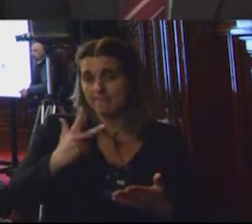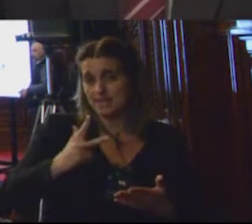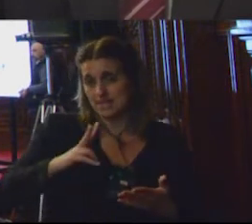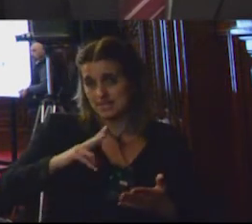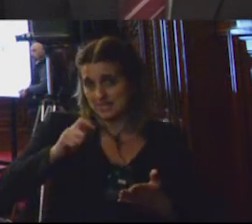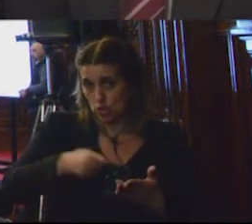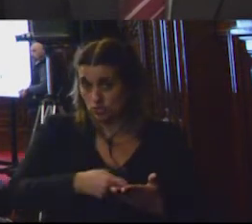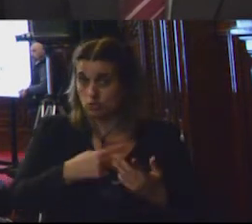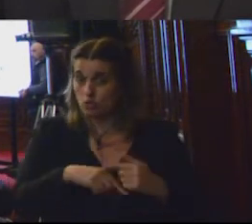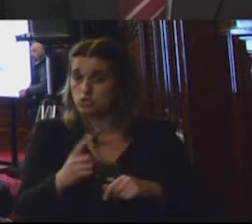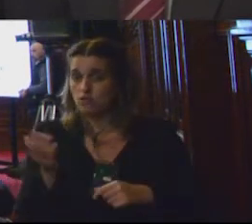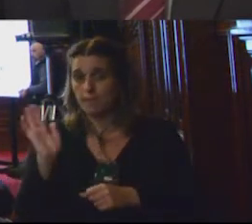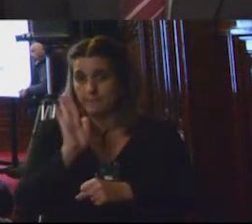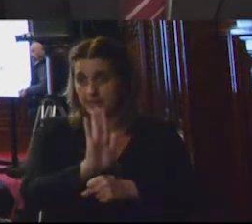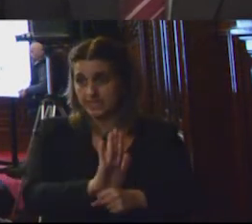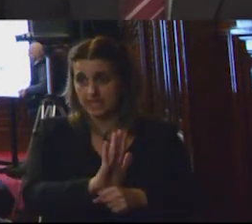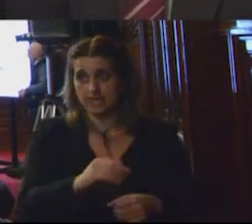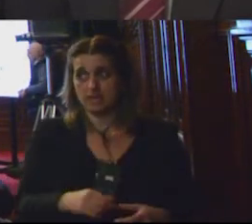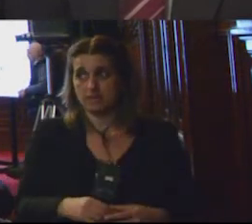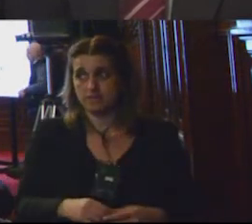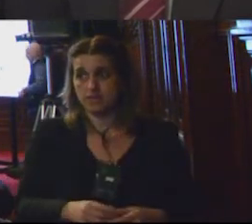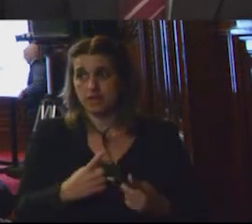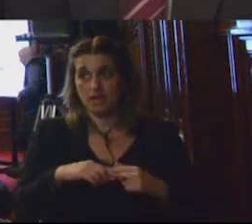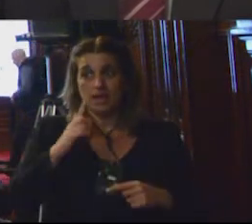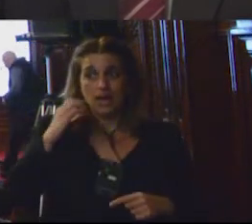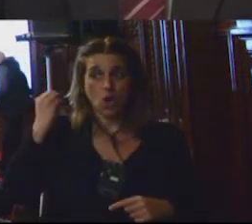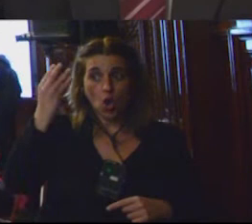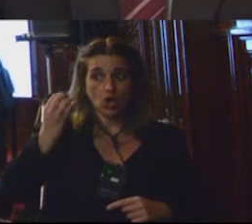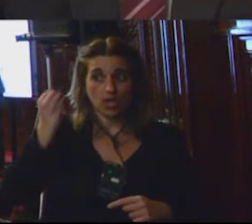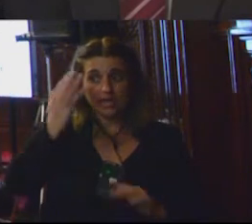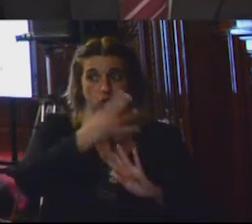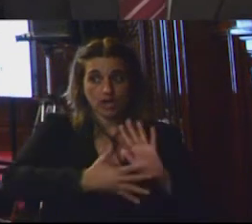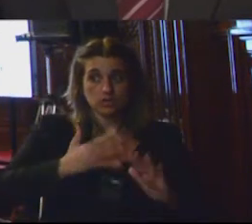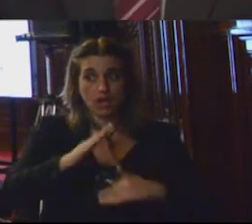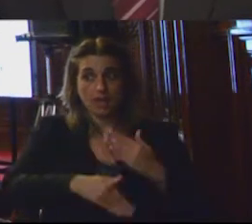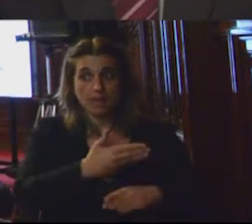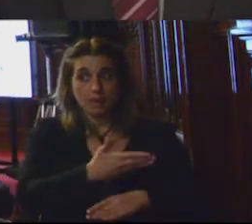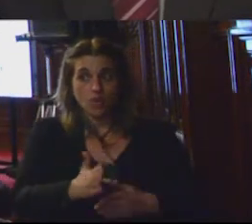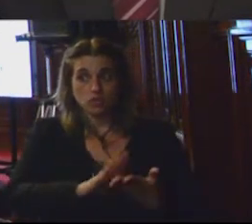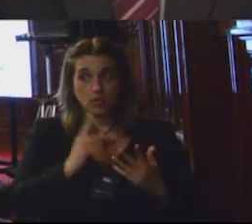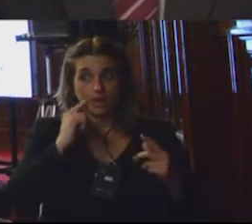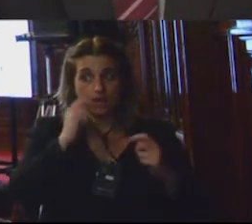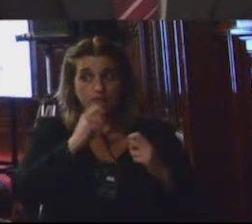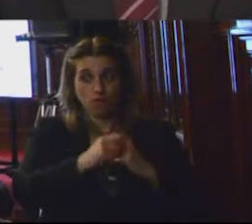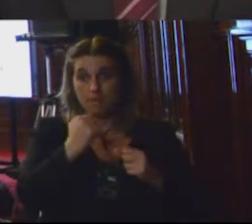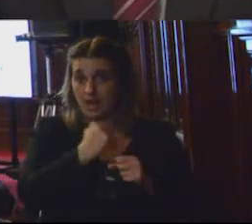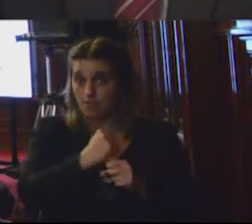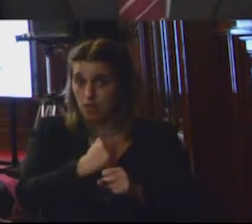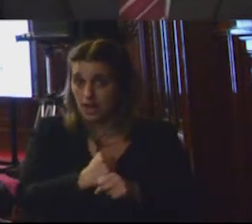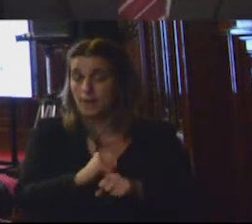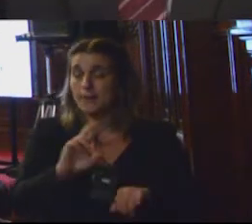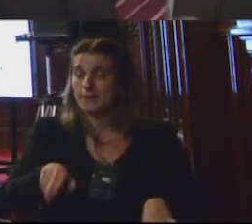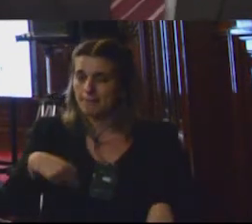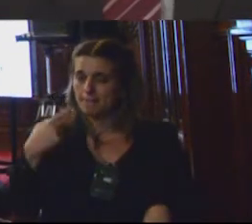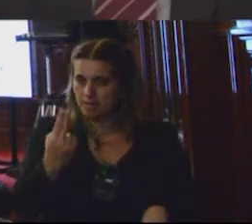irrestrita, como foi apresentada no Congresso Nacional. Posteriormente, a reforma laboral permite a